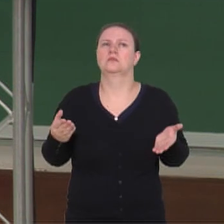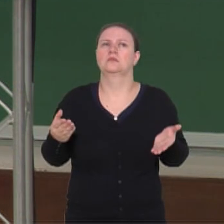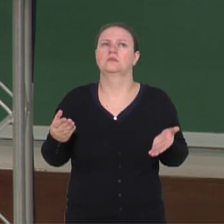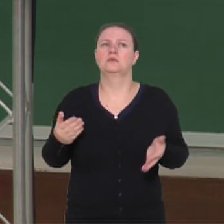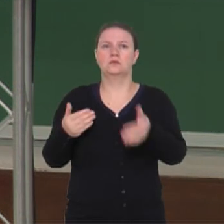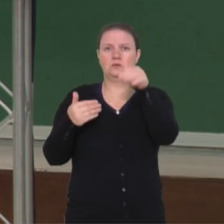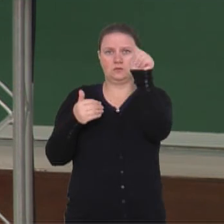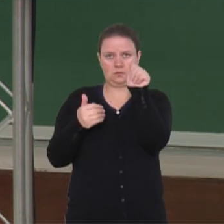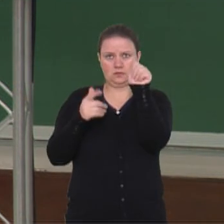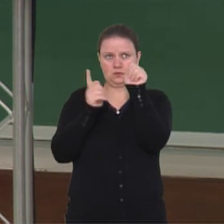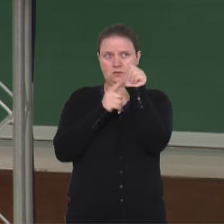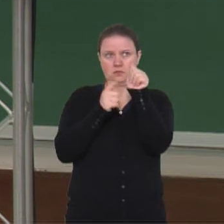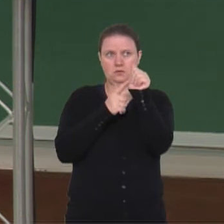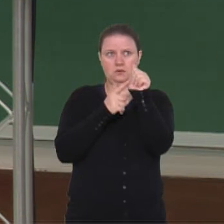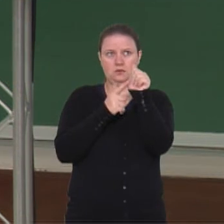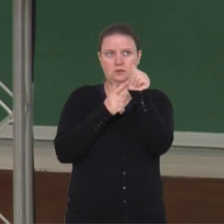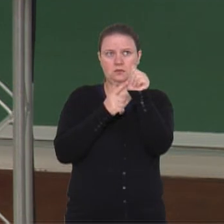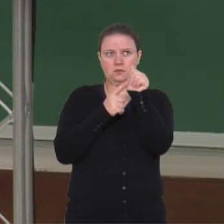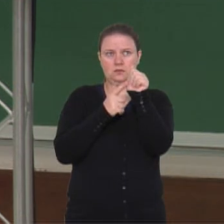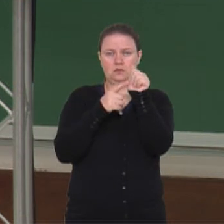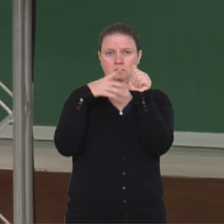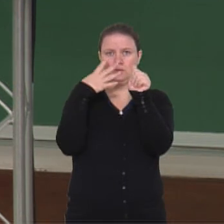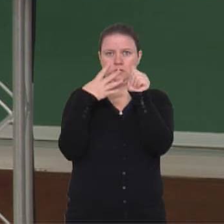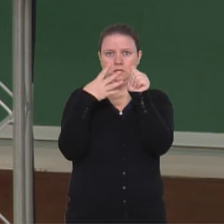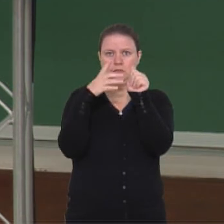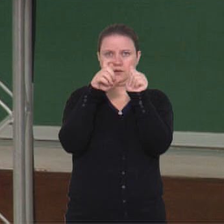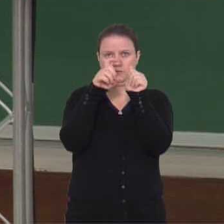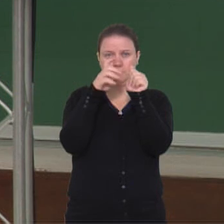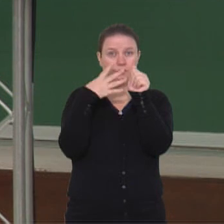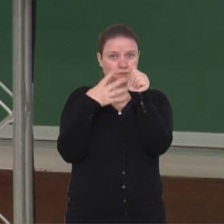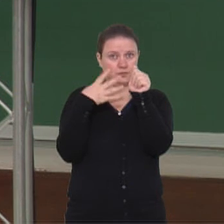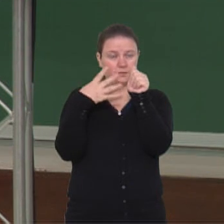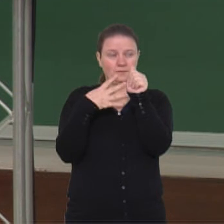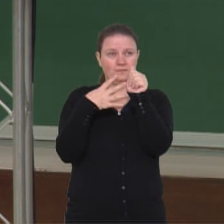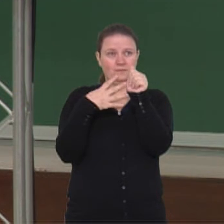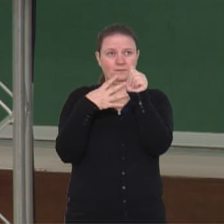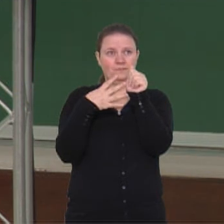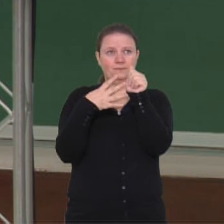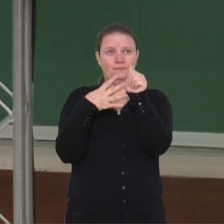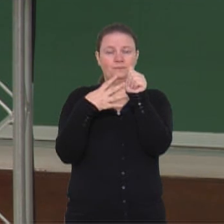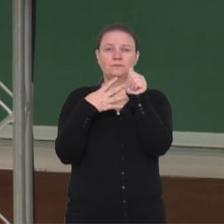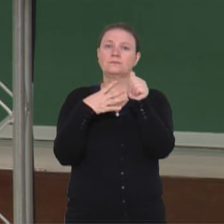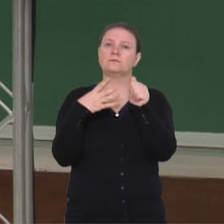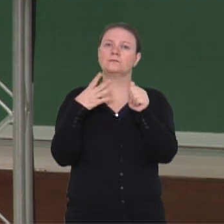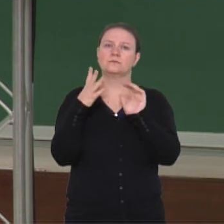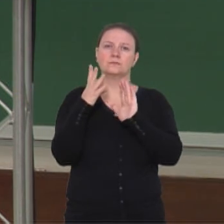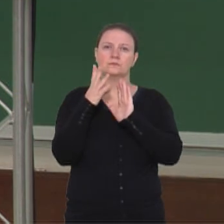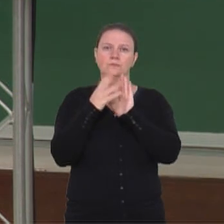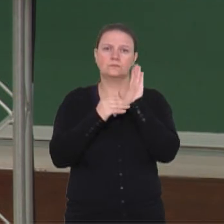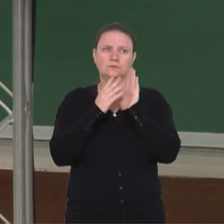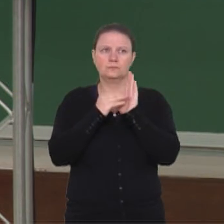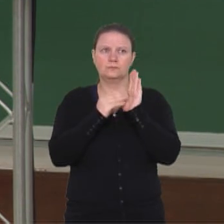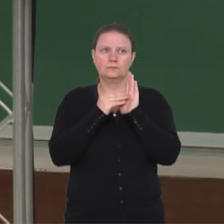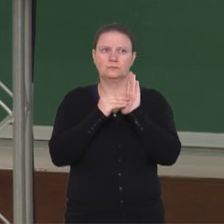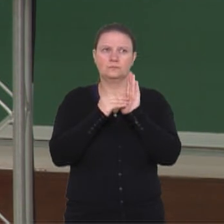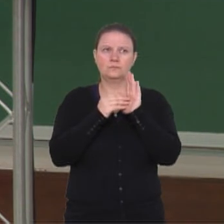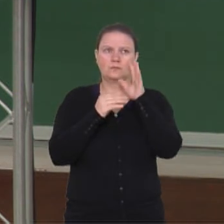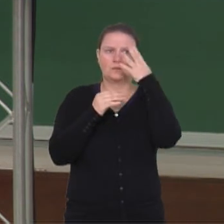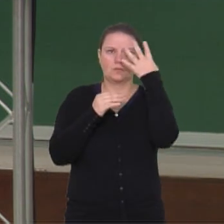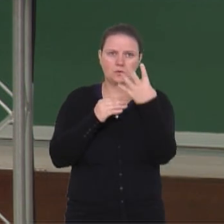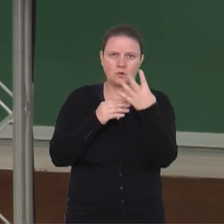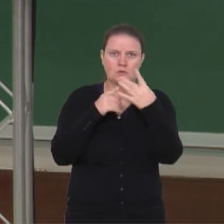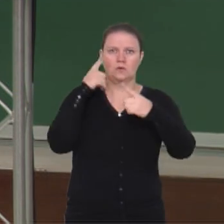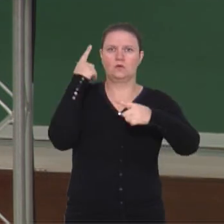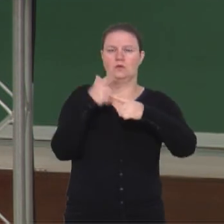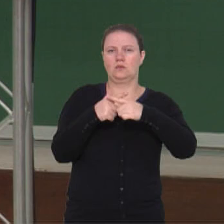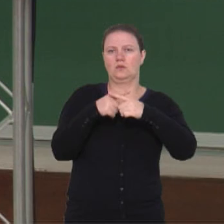o A. Quem é o A aqui? É o 4. Então aqui, ó, na cópia desse slide, é 4